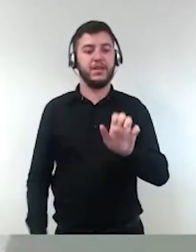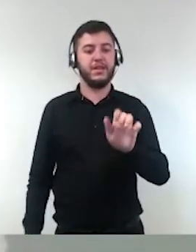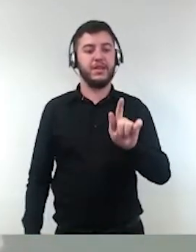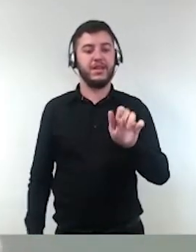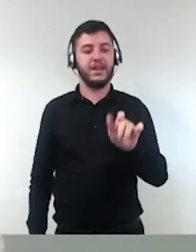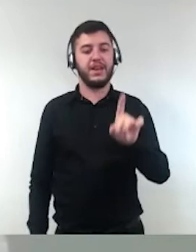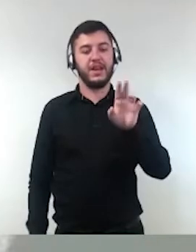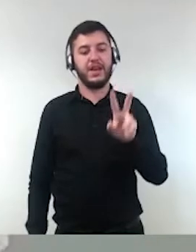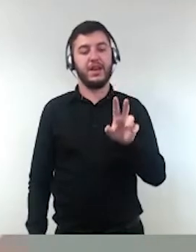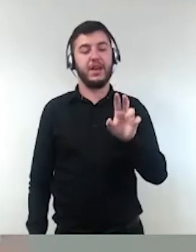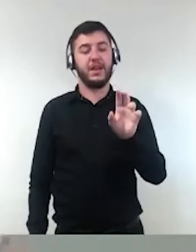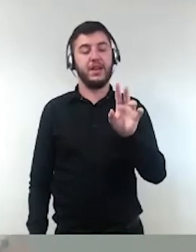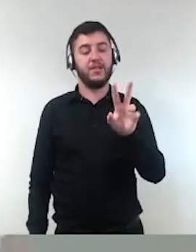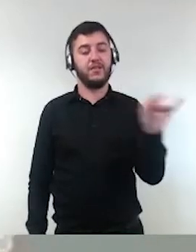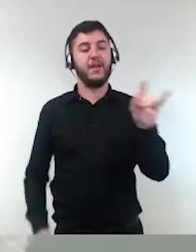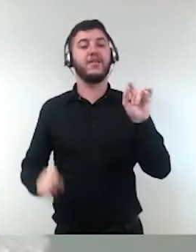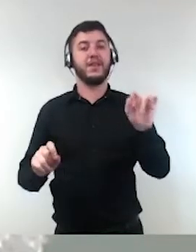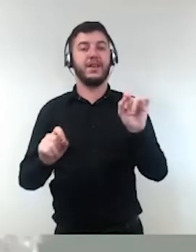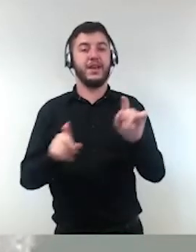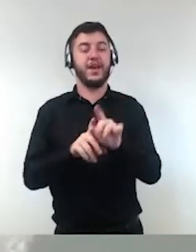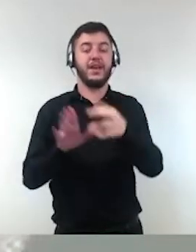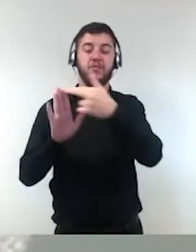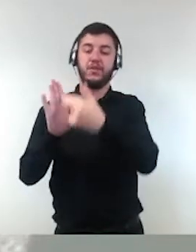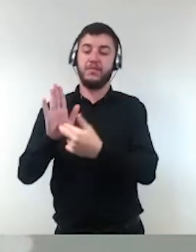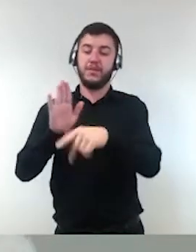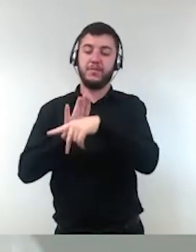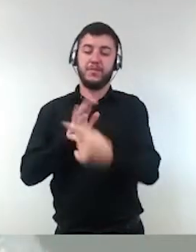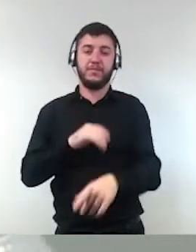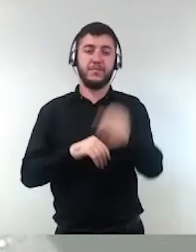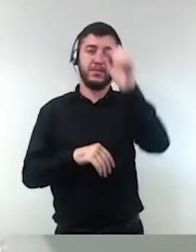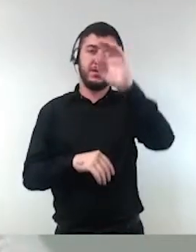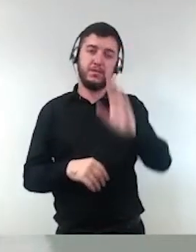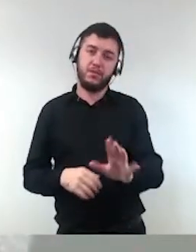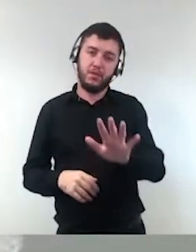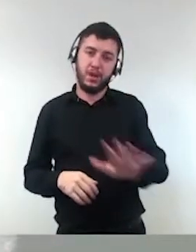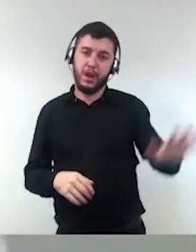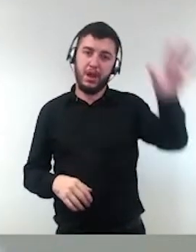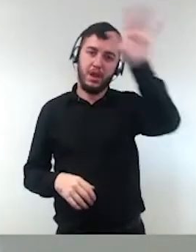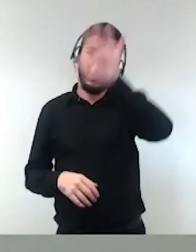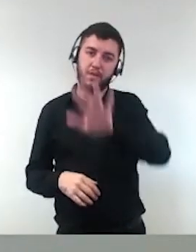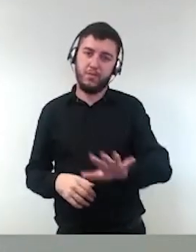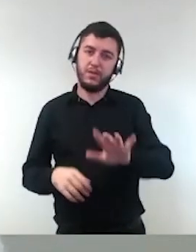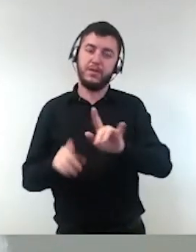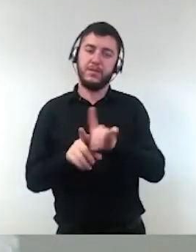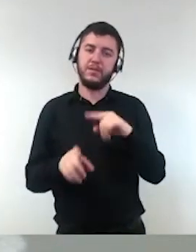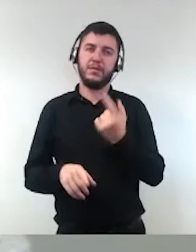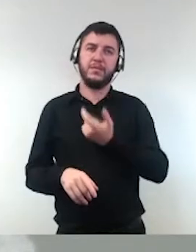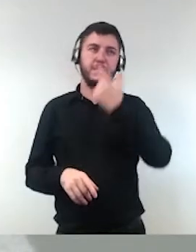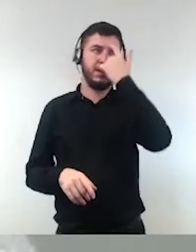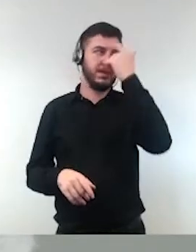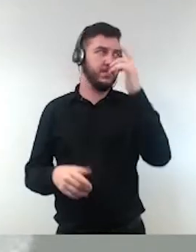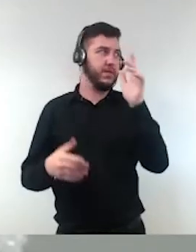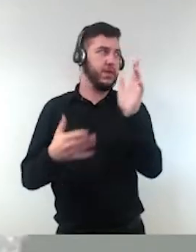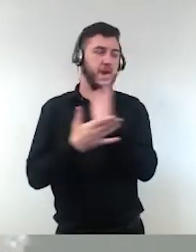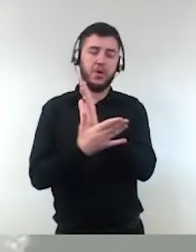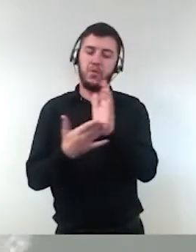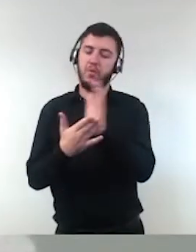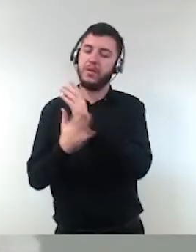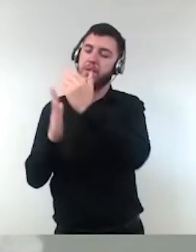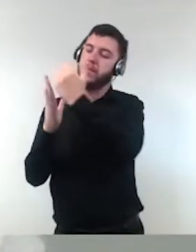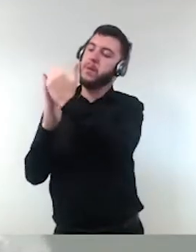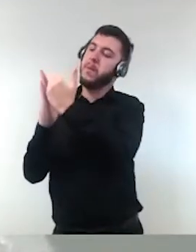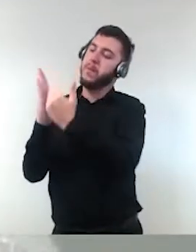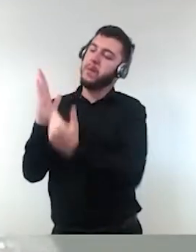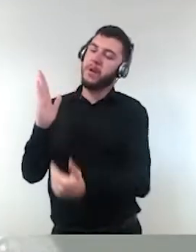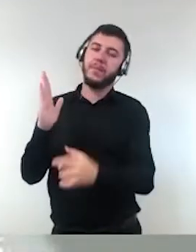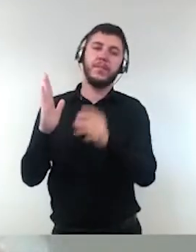regulamentação nacional, pensando a partir de algumas premissas. As premissas da preservação